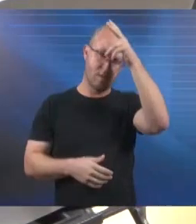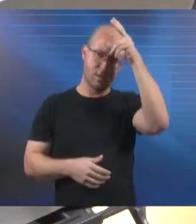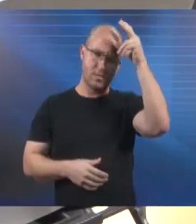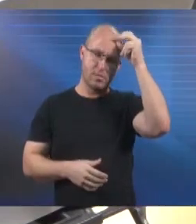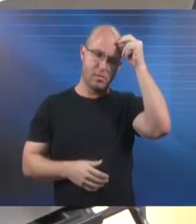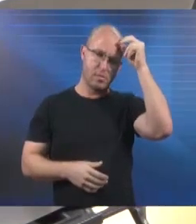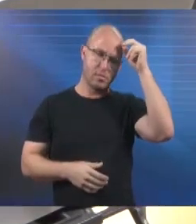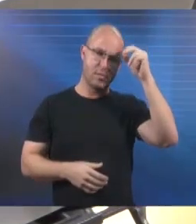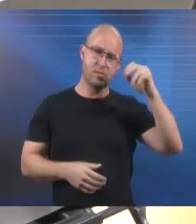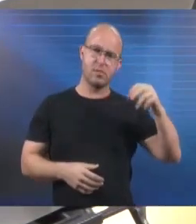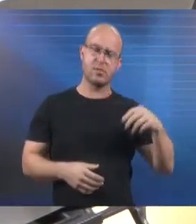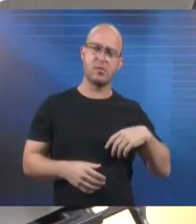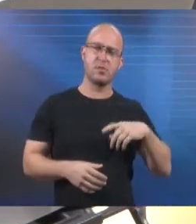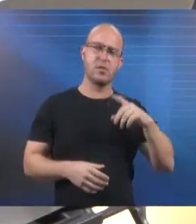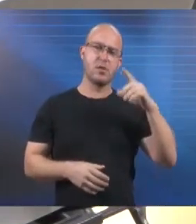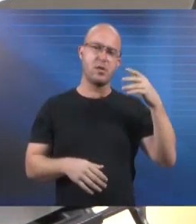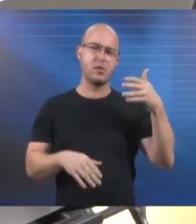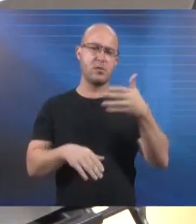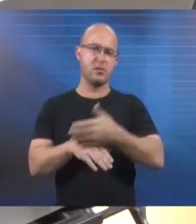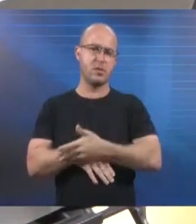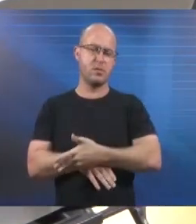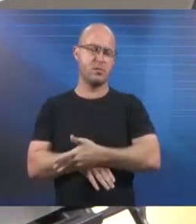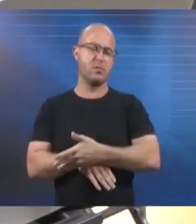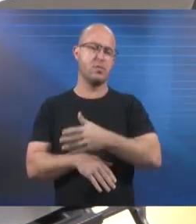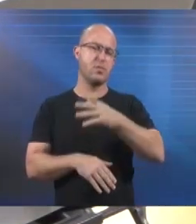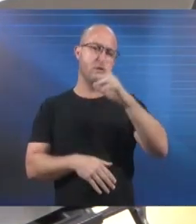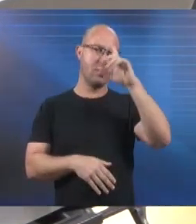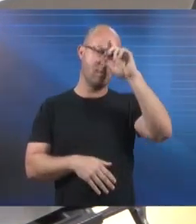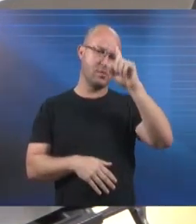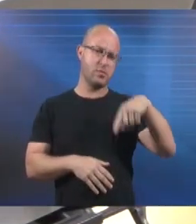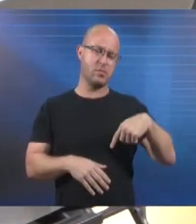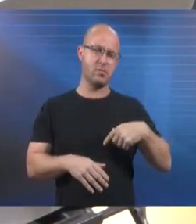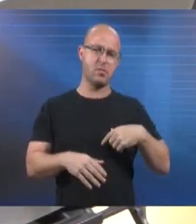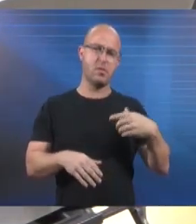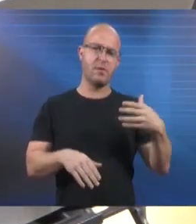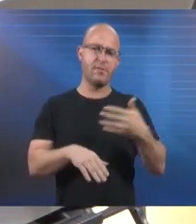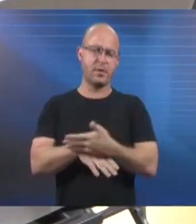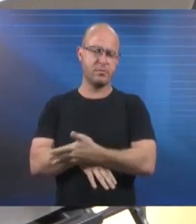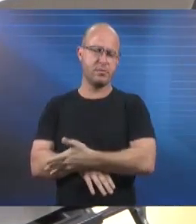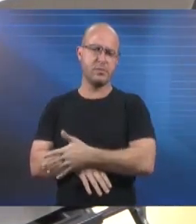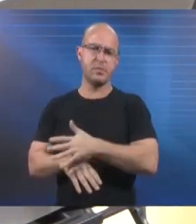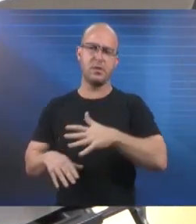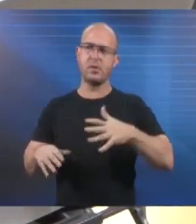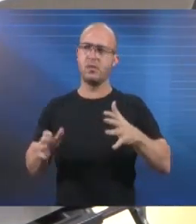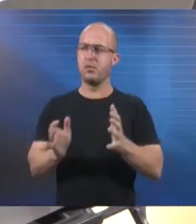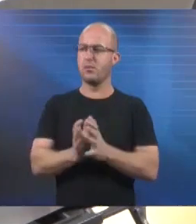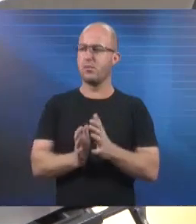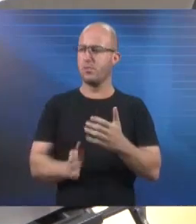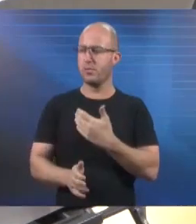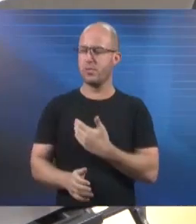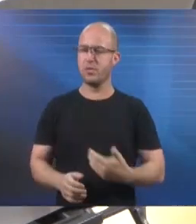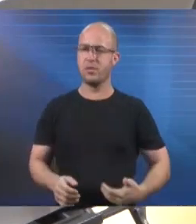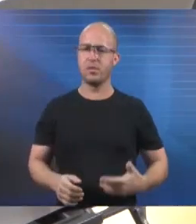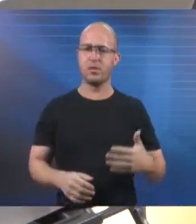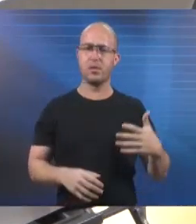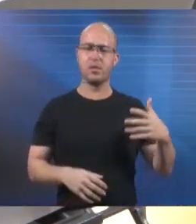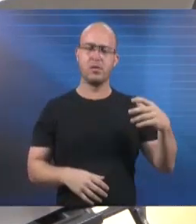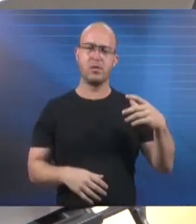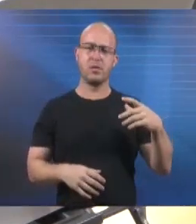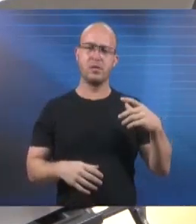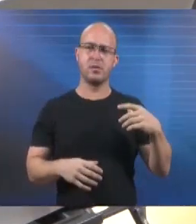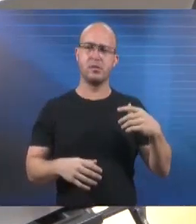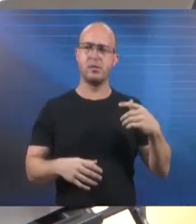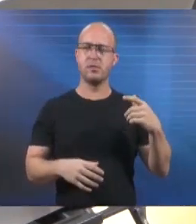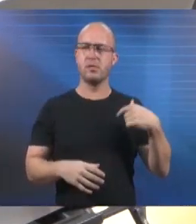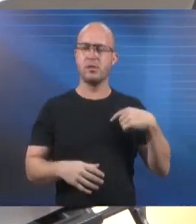comandando uma invasão a um órgão público e assessores do prefeito agredindo